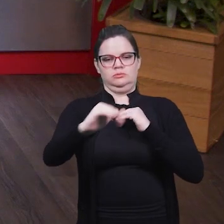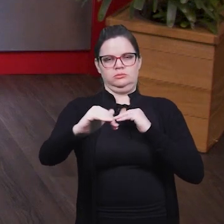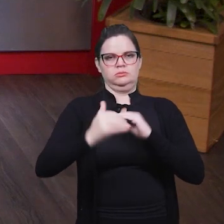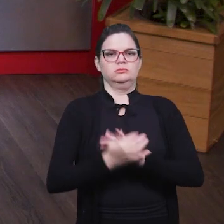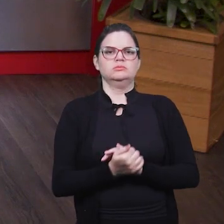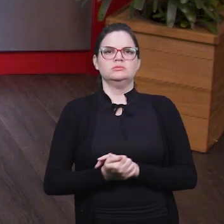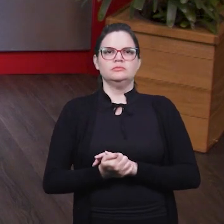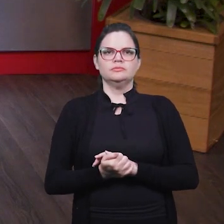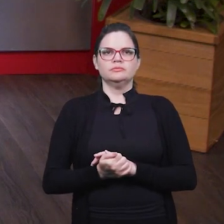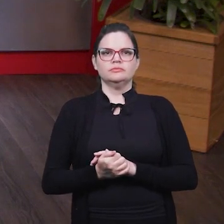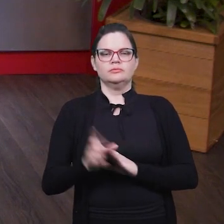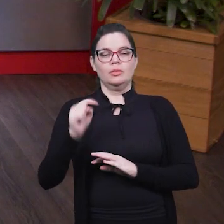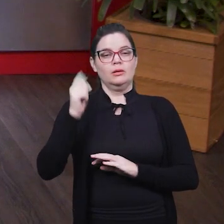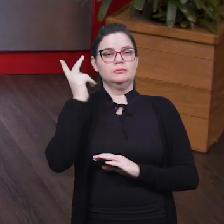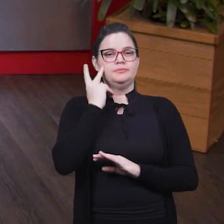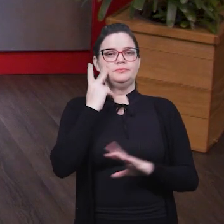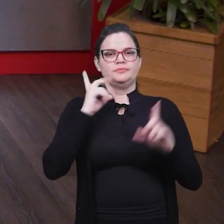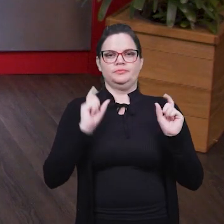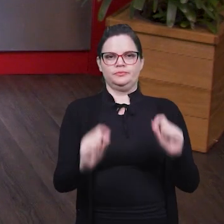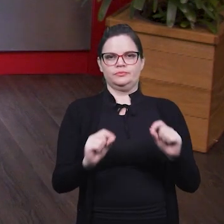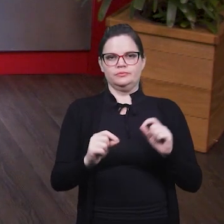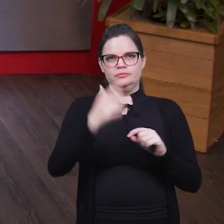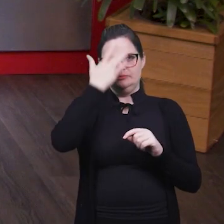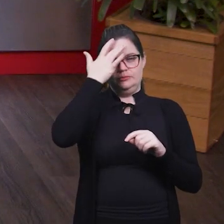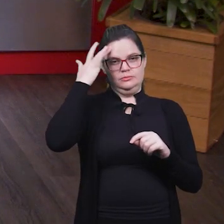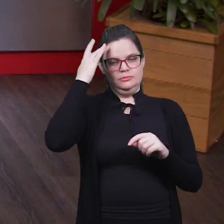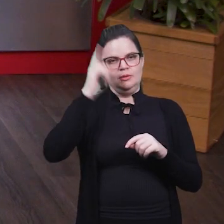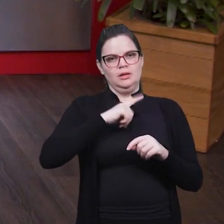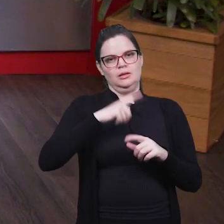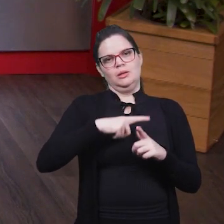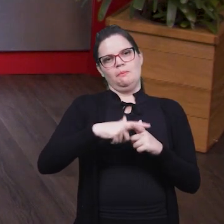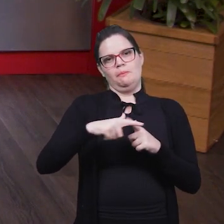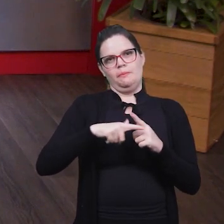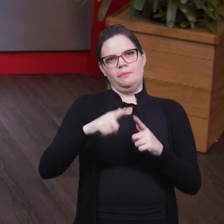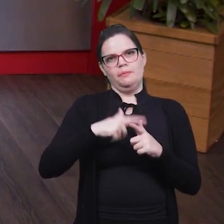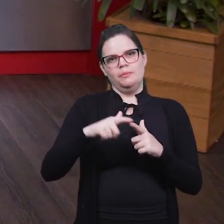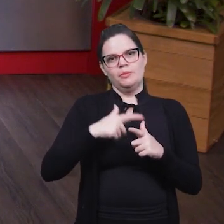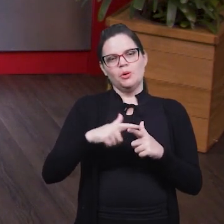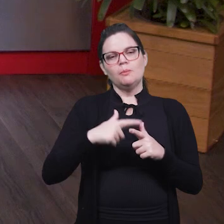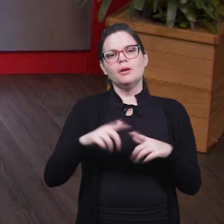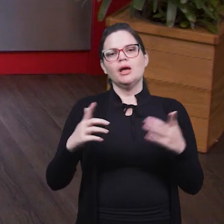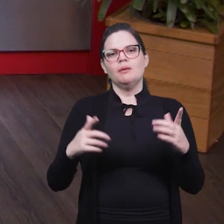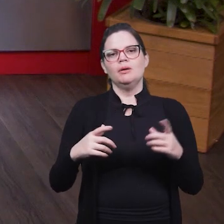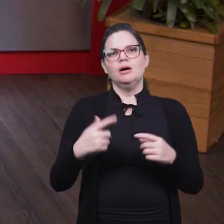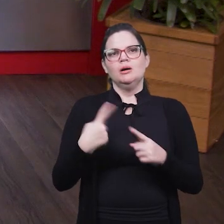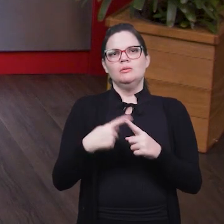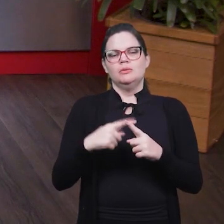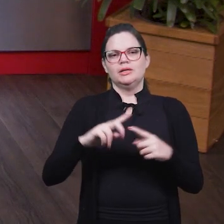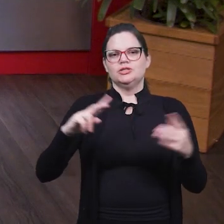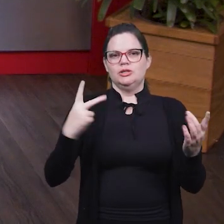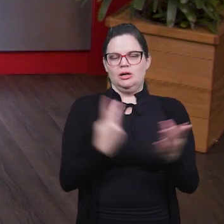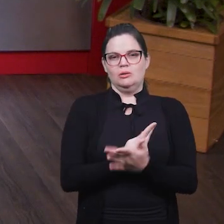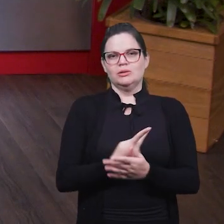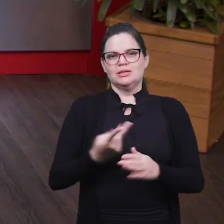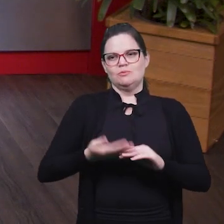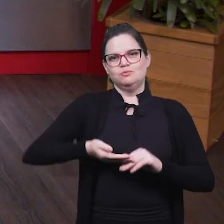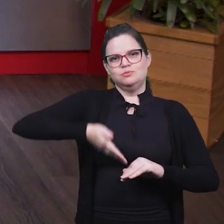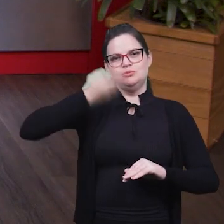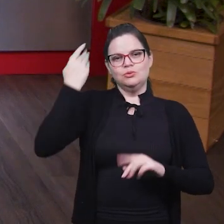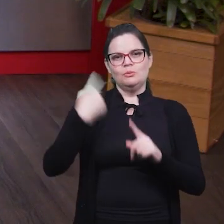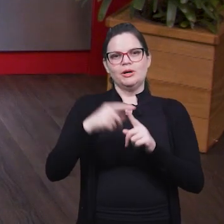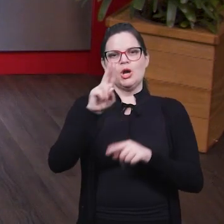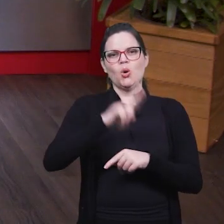O mais comum é a pessoa ter episódios de hipoglicemia por usar insulina. Pessoas que costumam